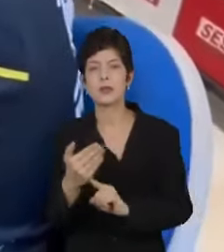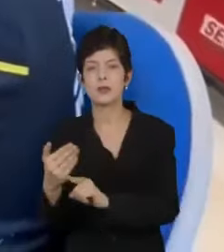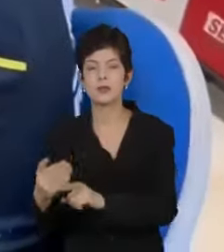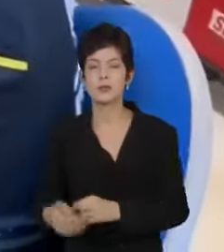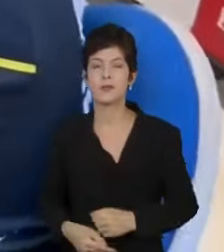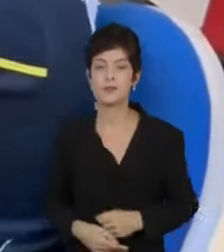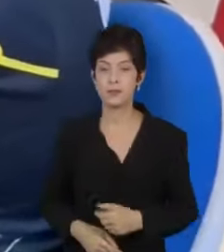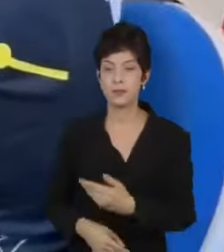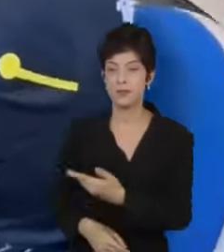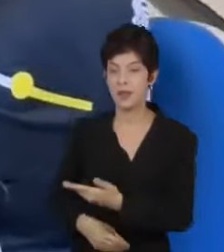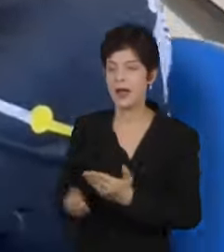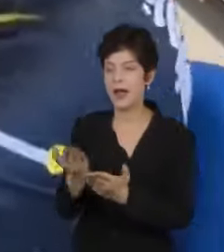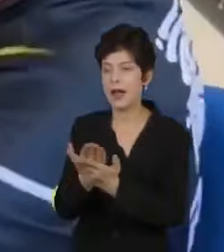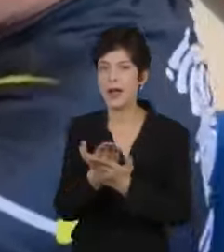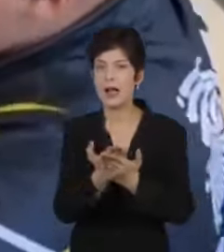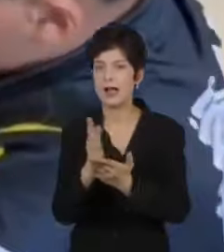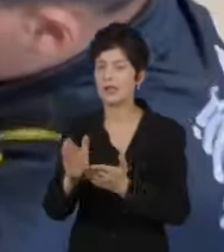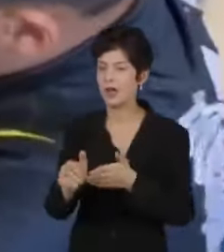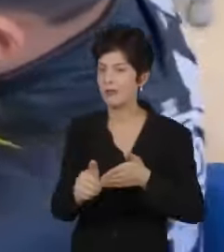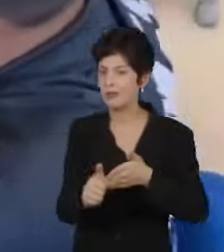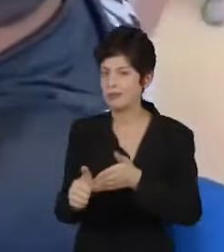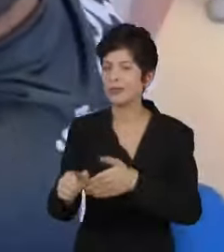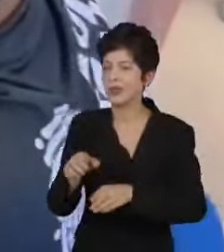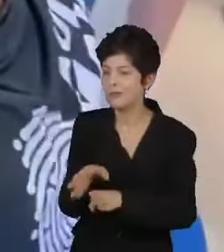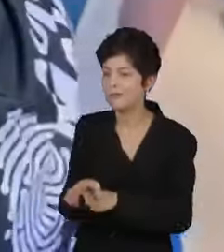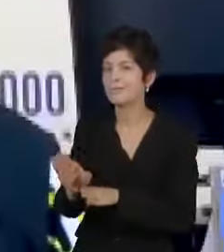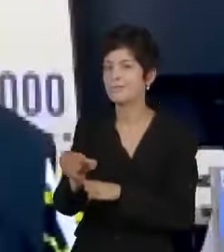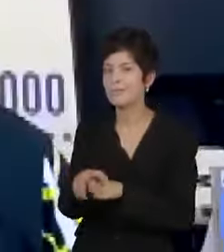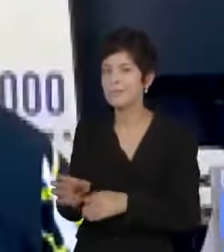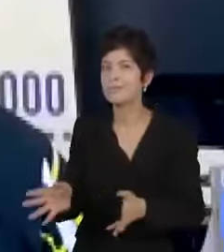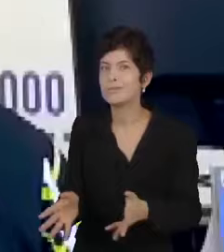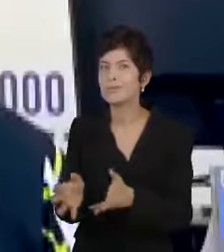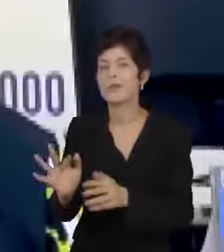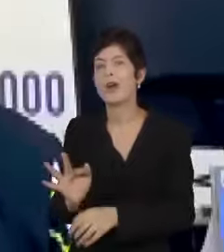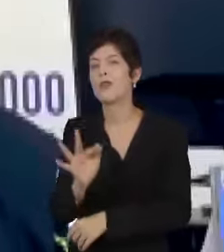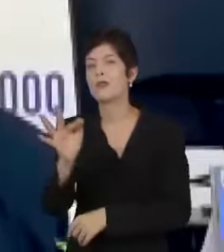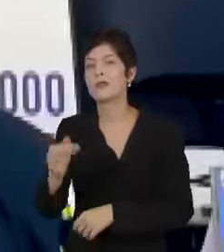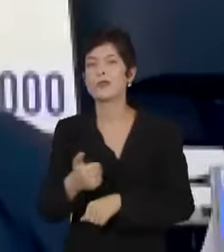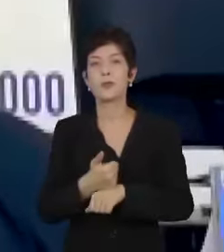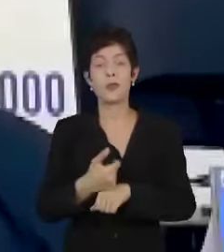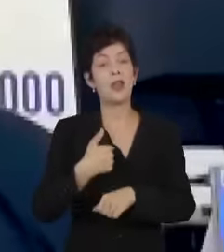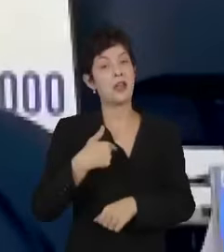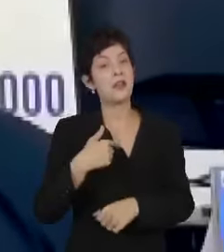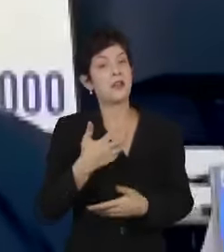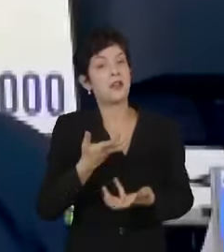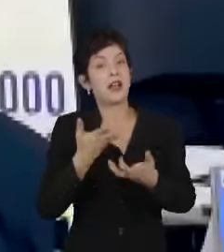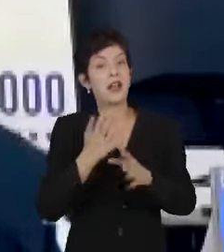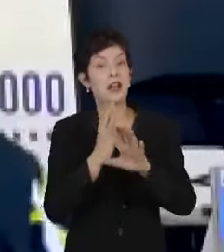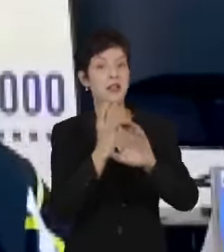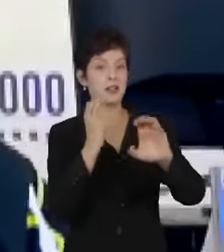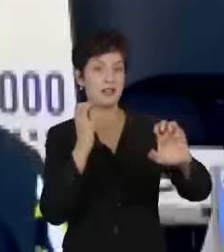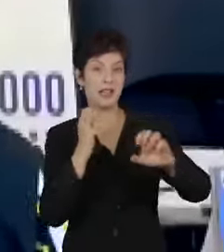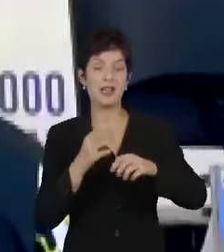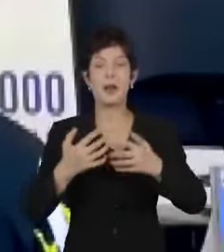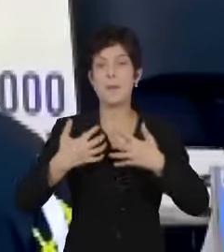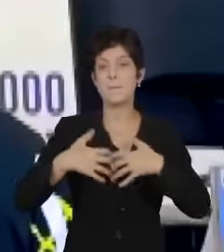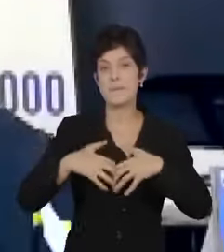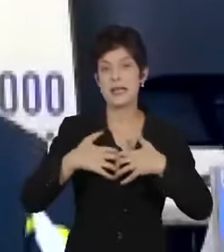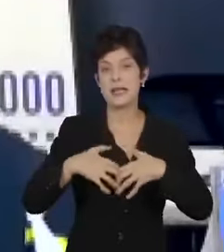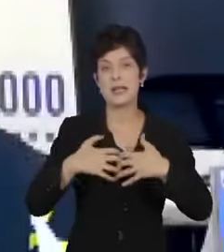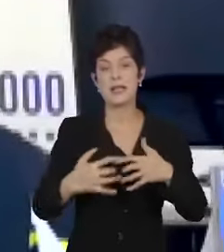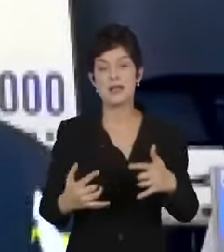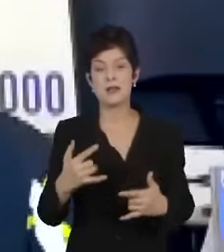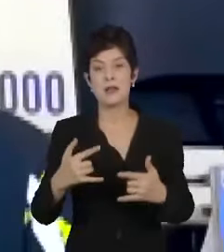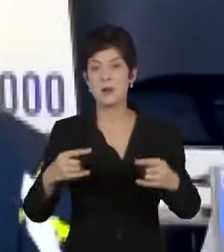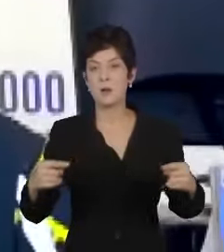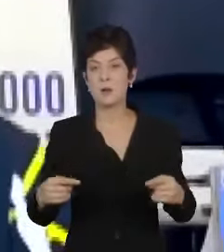de robótica já direcionaram a futura profissão. Eu pretendo fazer engenharia mecânica, que é algo que tem muito a ver com a robótica.